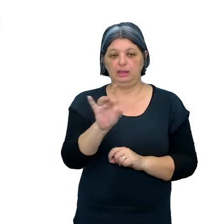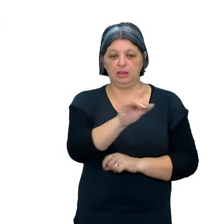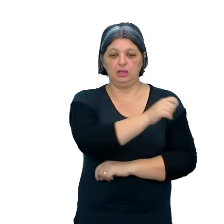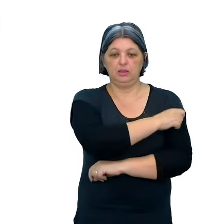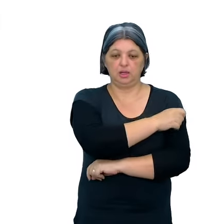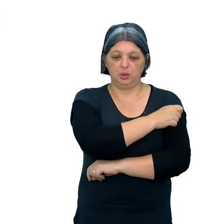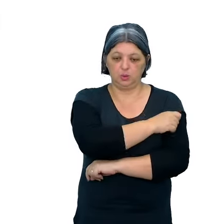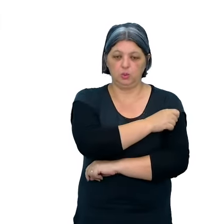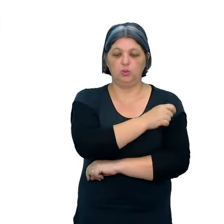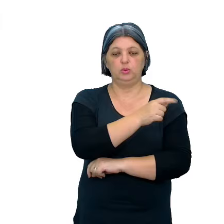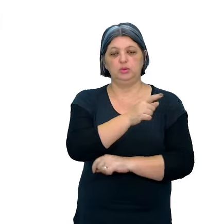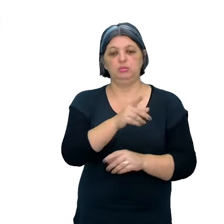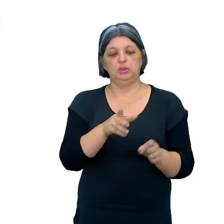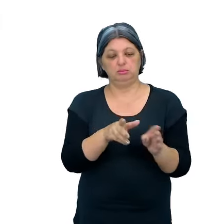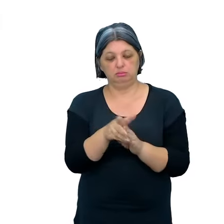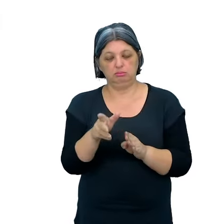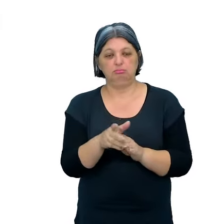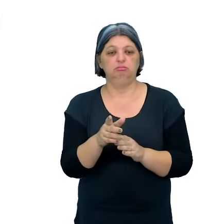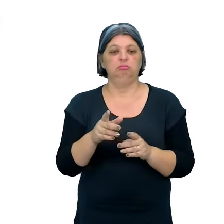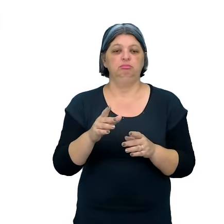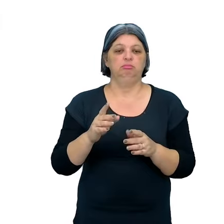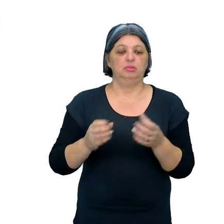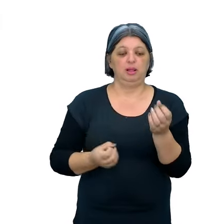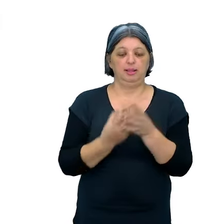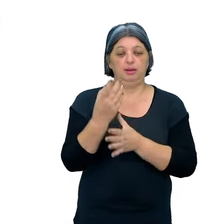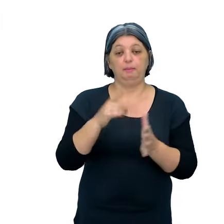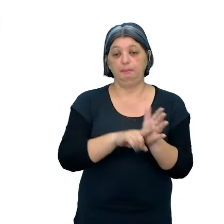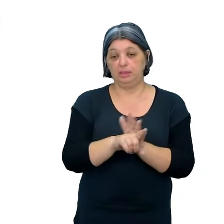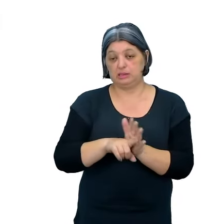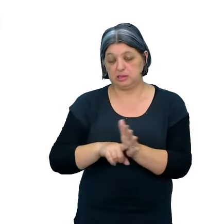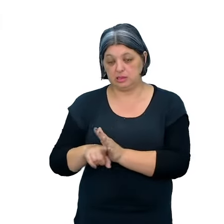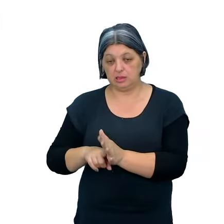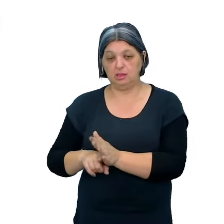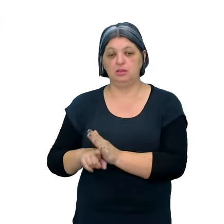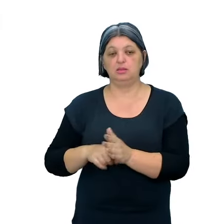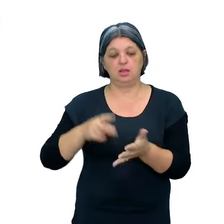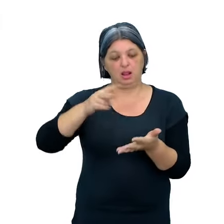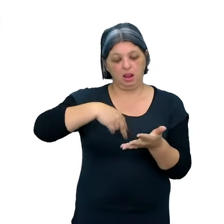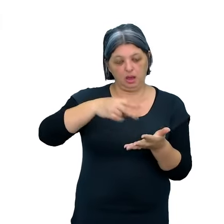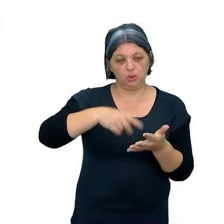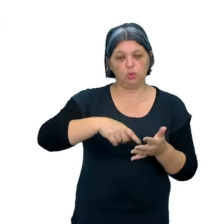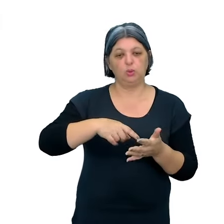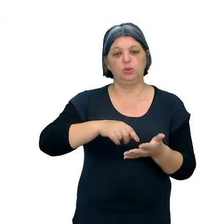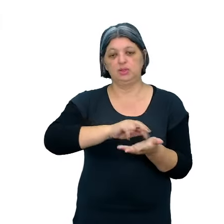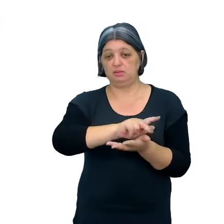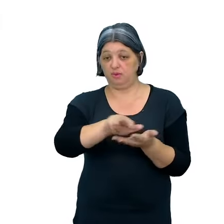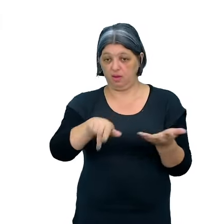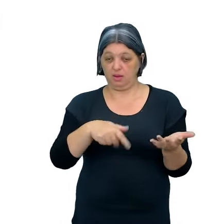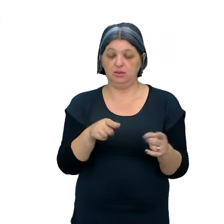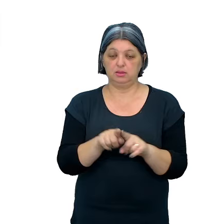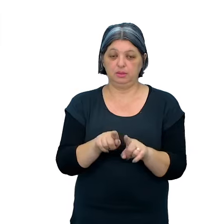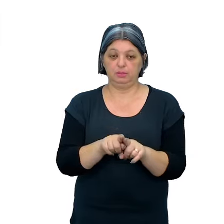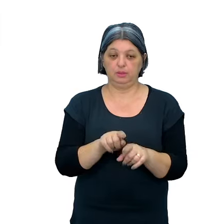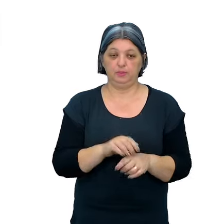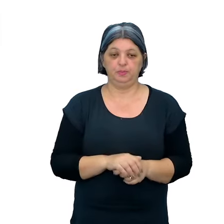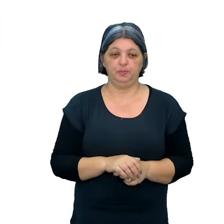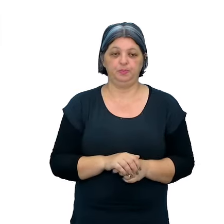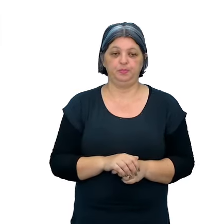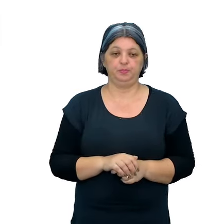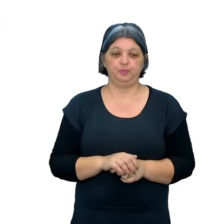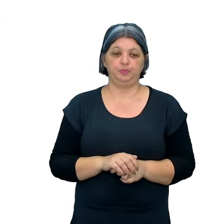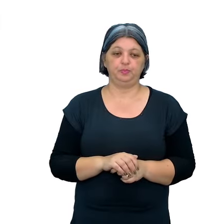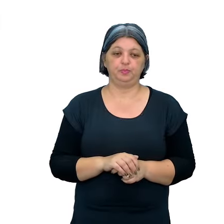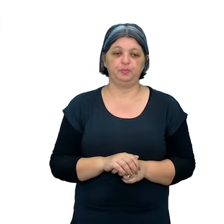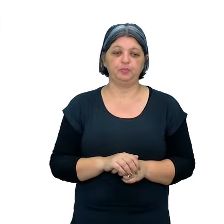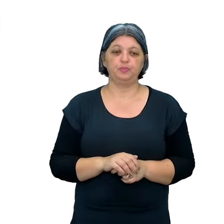para produzirem pesquisas, fazerem variadas leituras, né, e também produzirem os